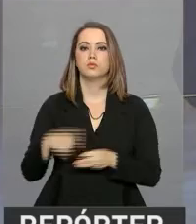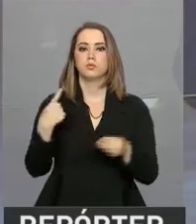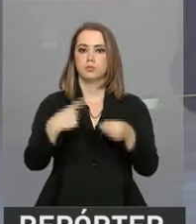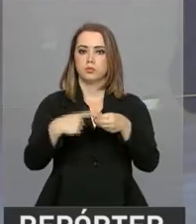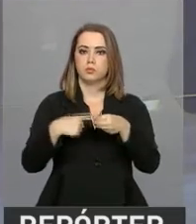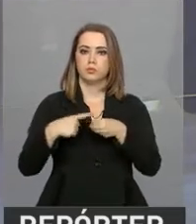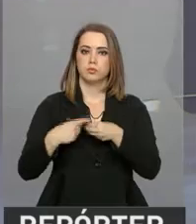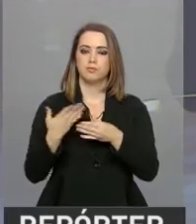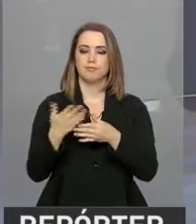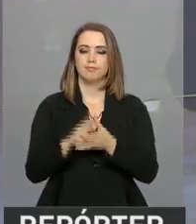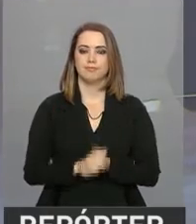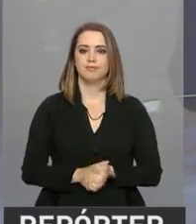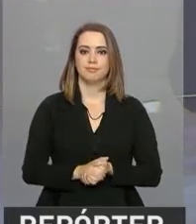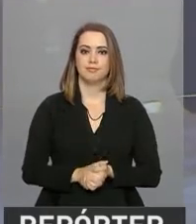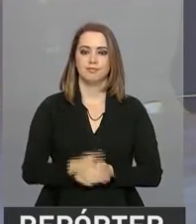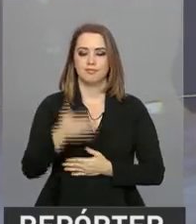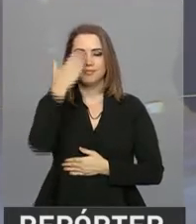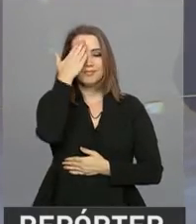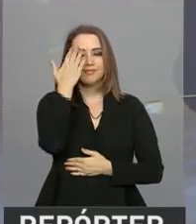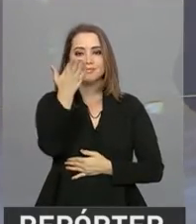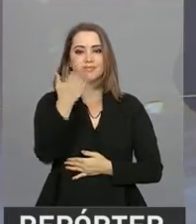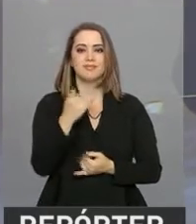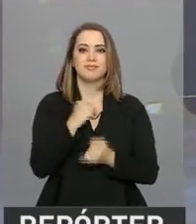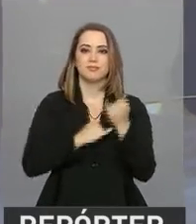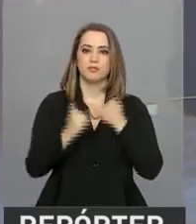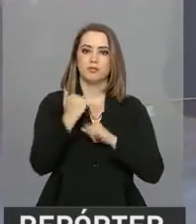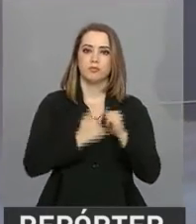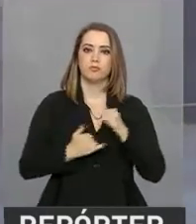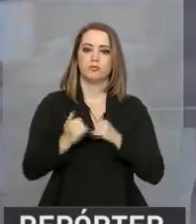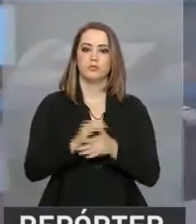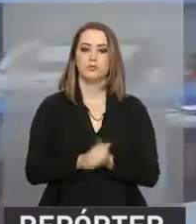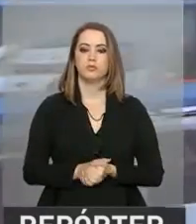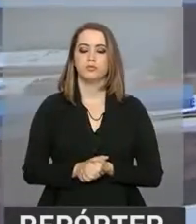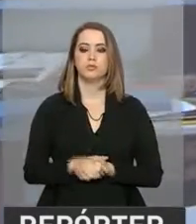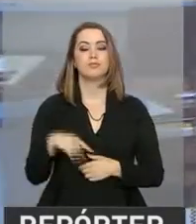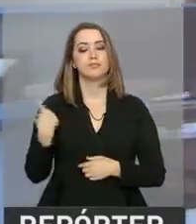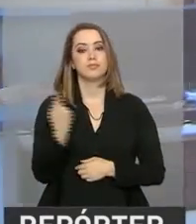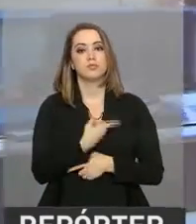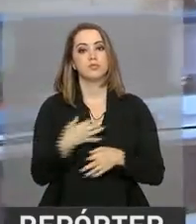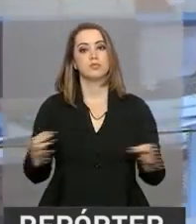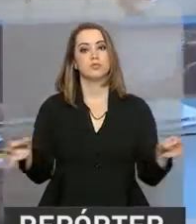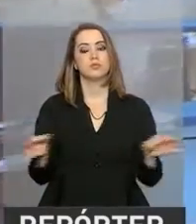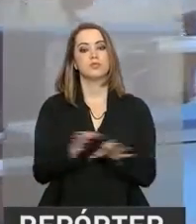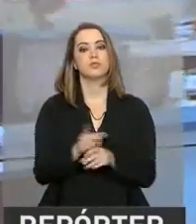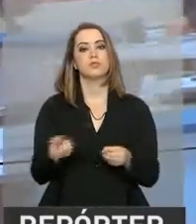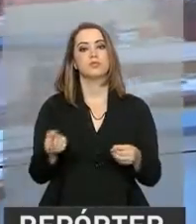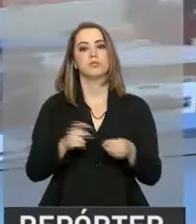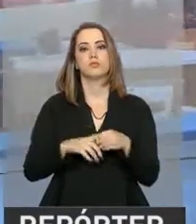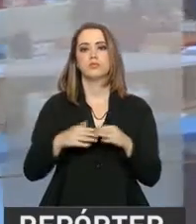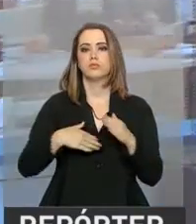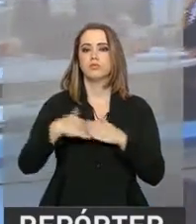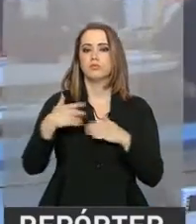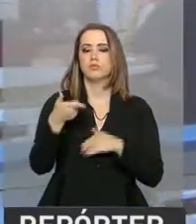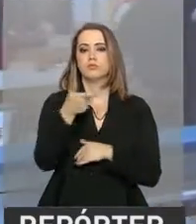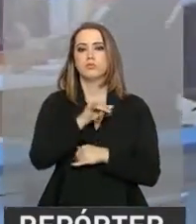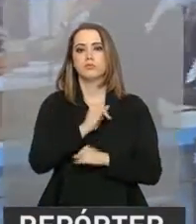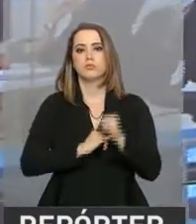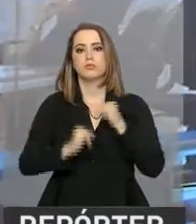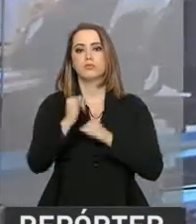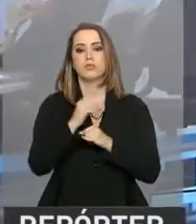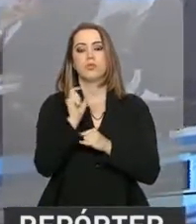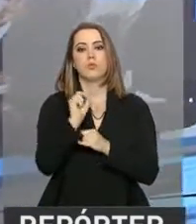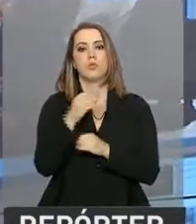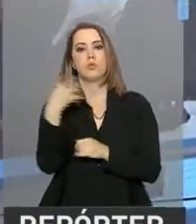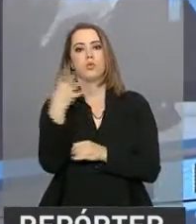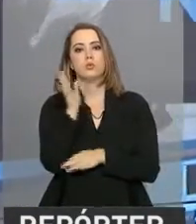com você no estúdio, Leandro. Obrigado, Paulo, pelas informações. E nós ficamos por aqui. Voltamos a qualquer momento com outras informações ou